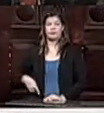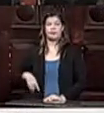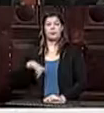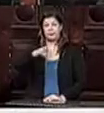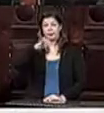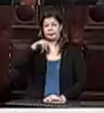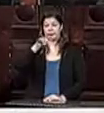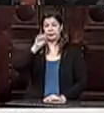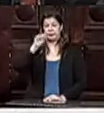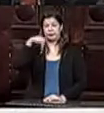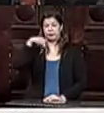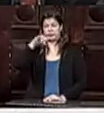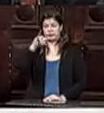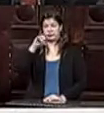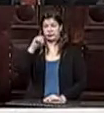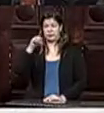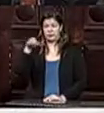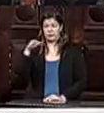Jânio Mendes,